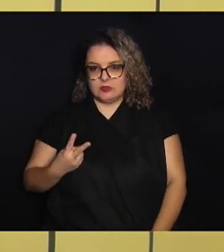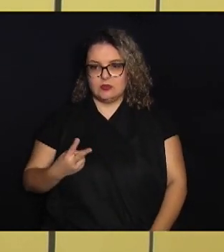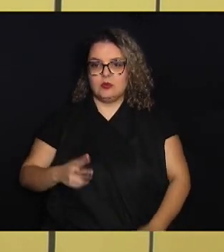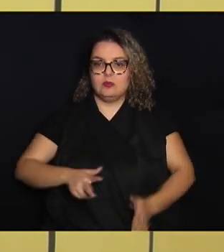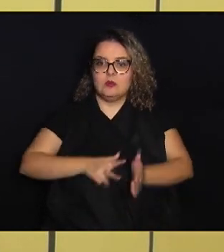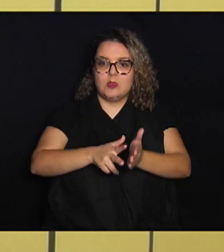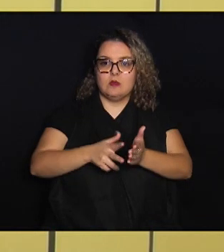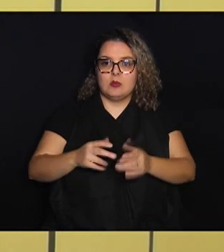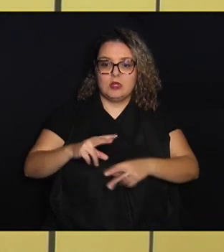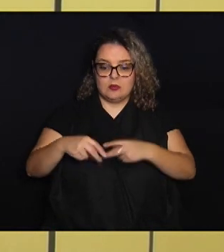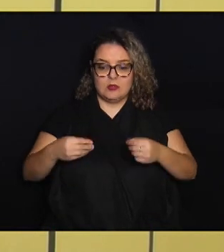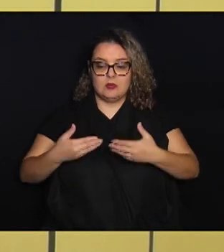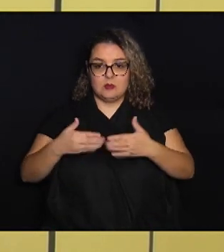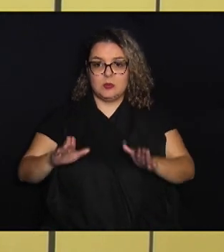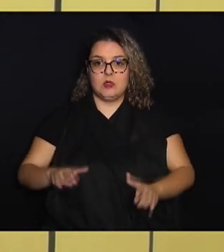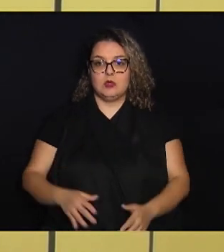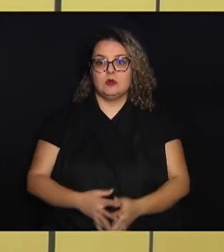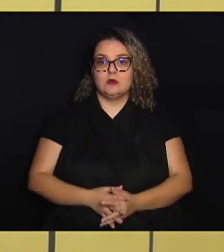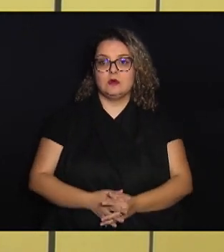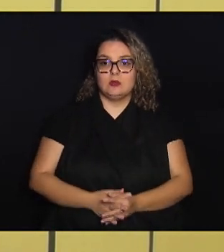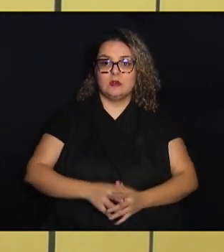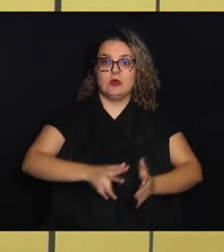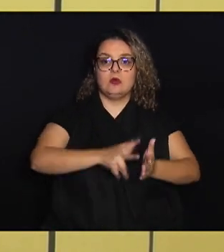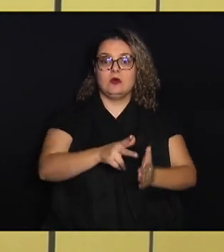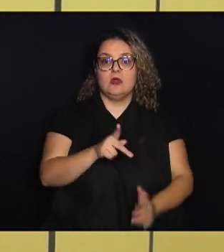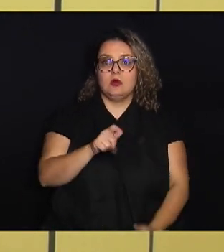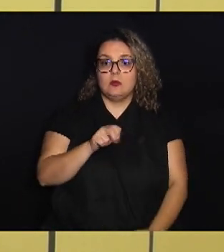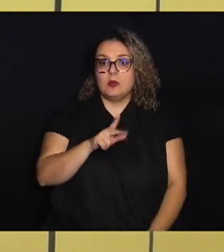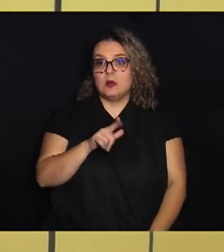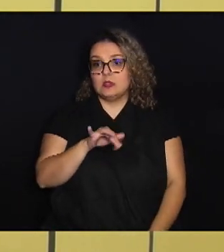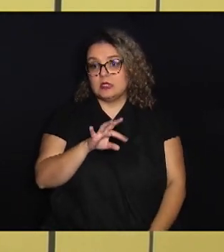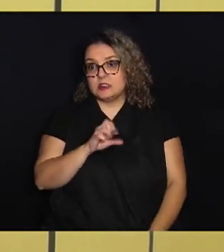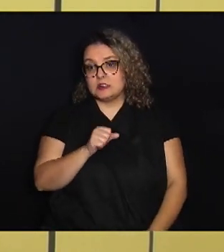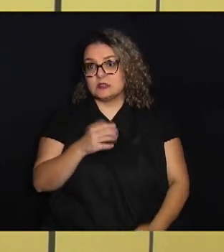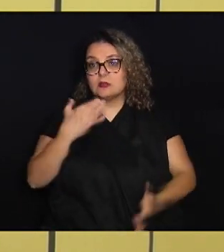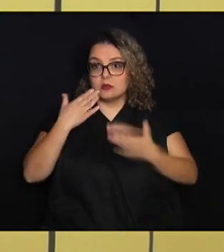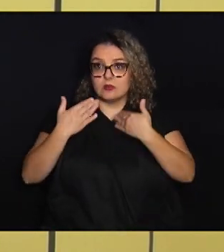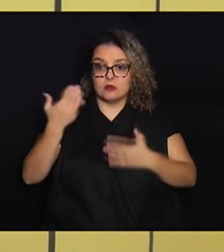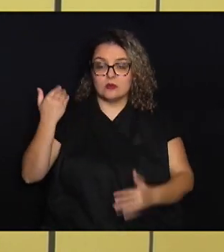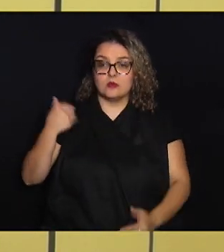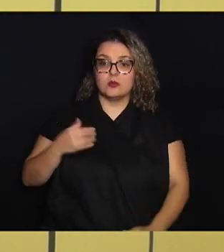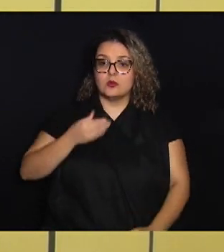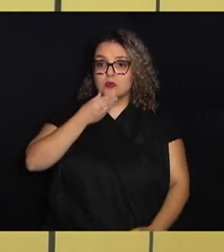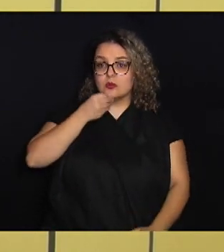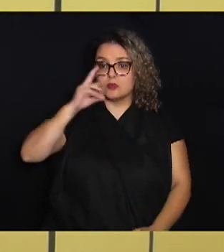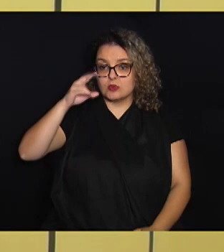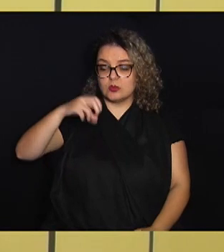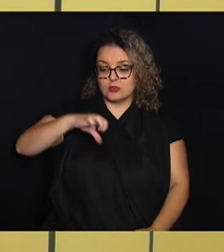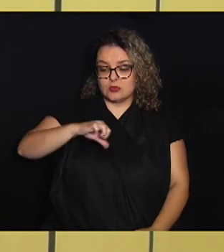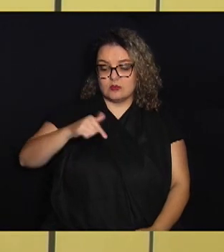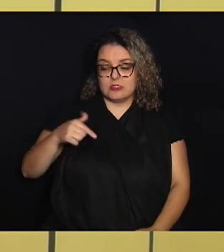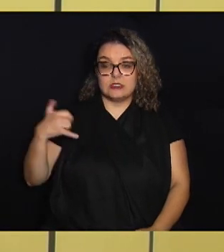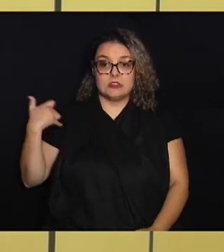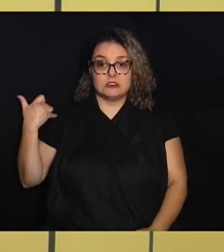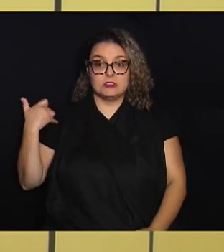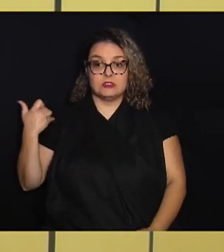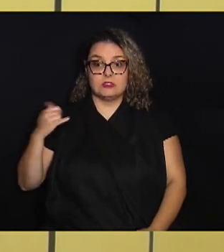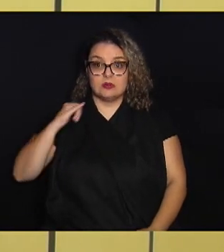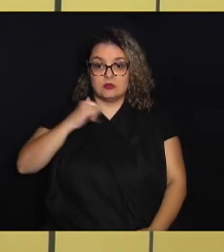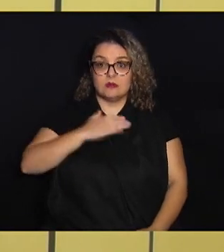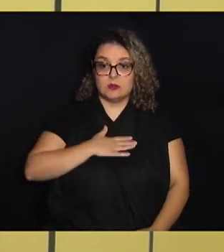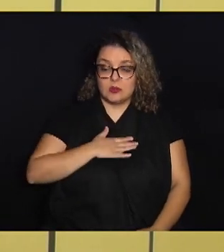inauguração. Essa foi a Ferrovia Paulista. Até hoje eu conversei esses dias com um senhor que tem 97 anos, e ele falou assim para